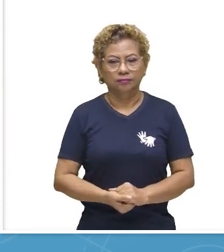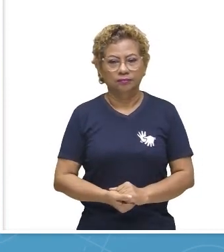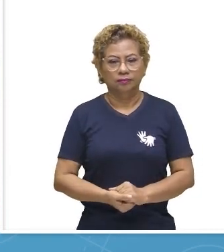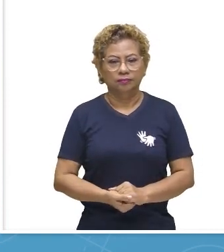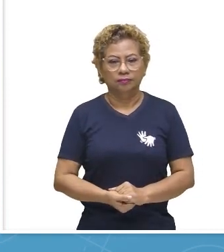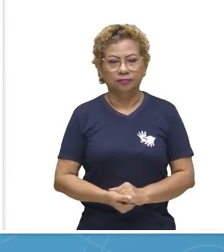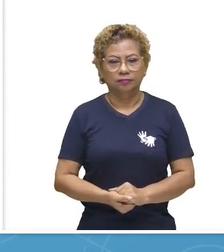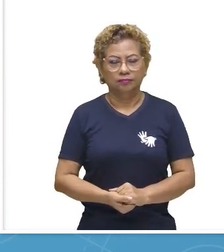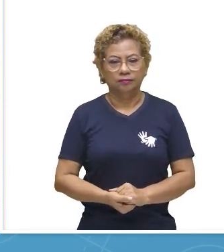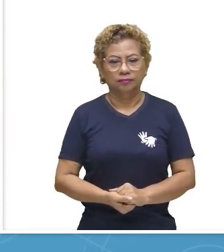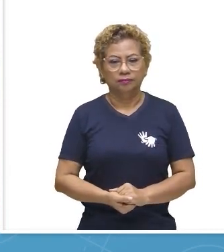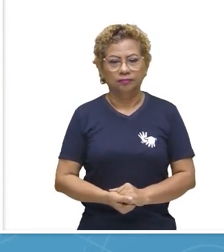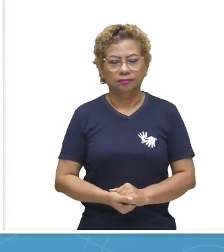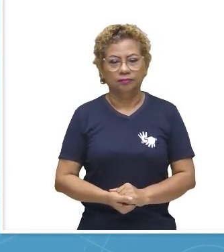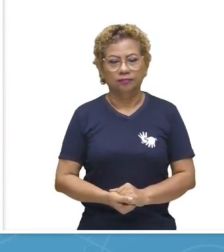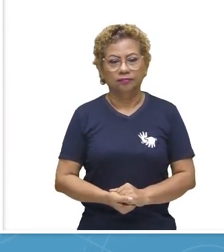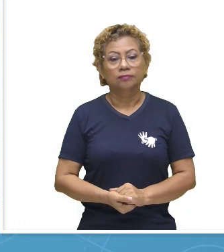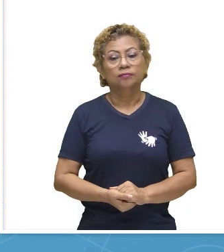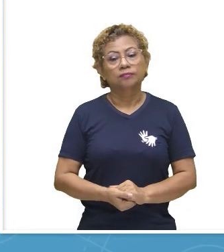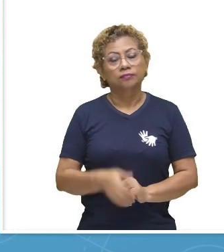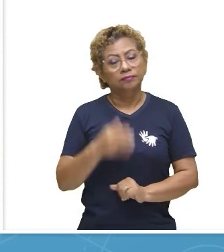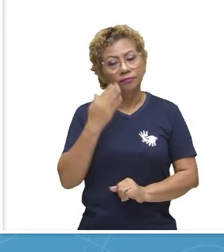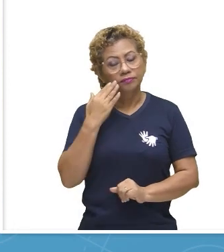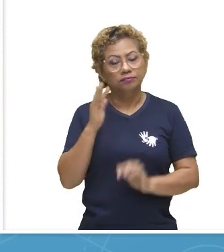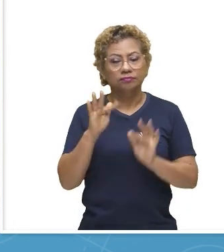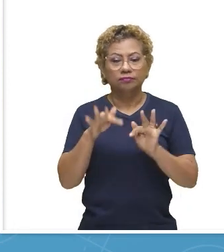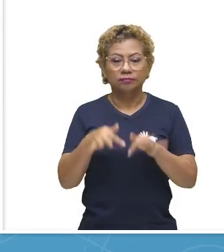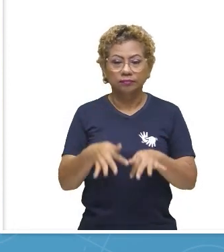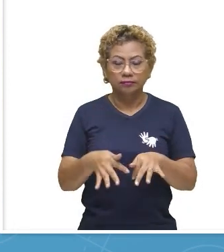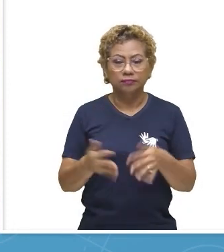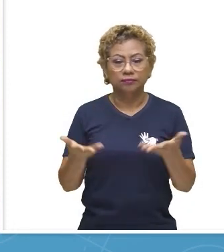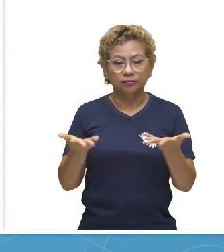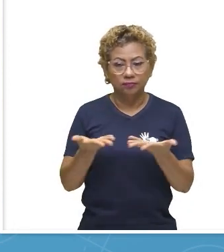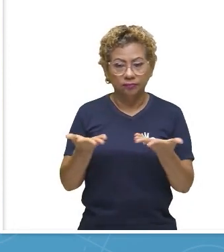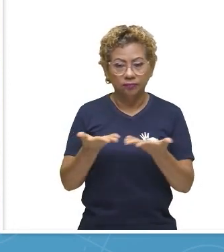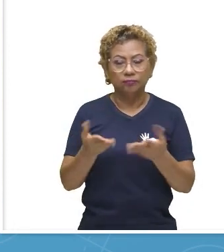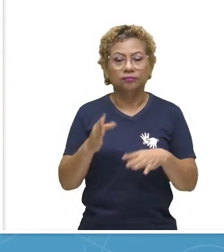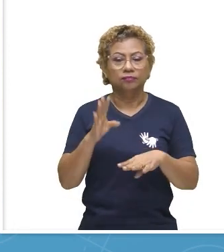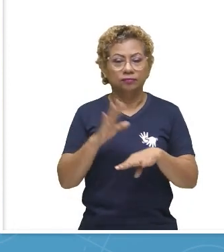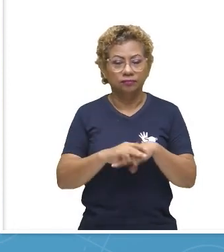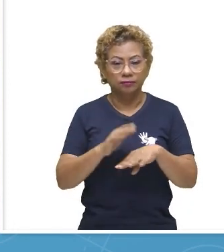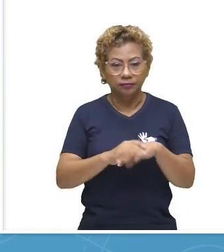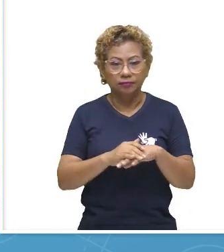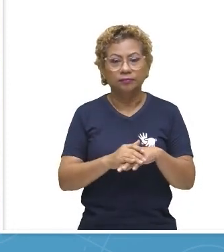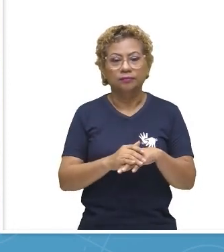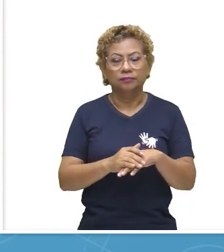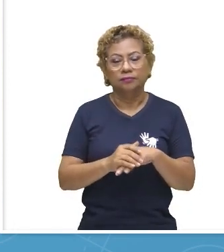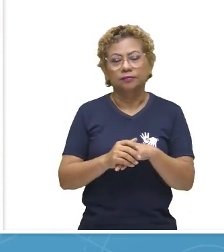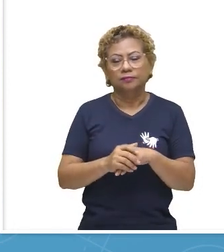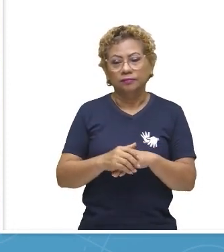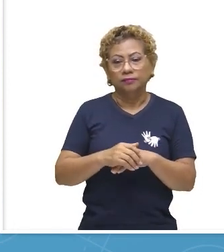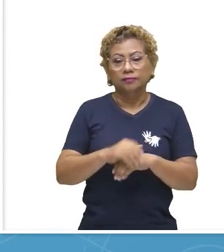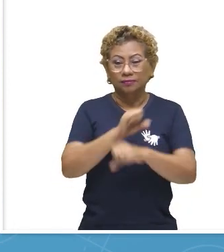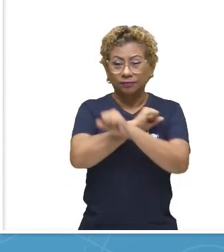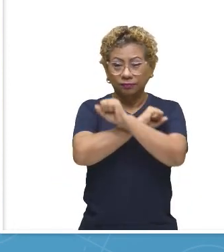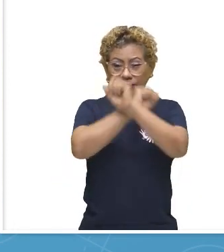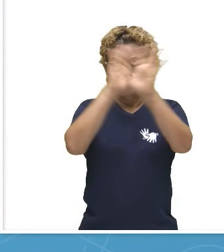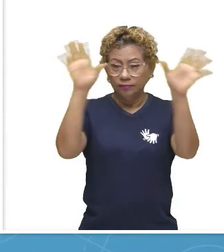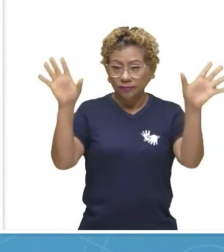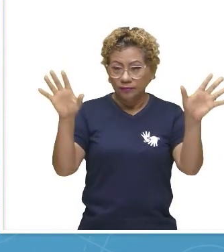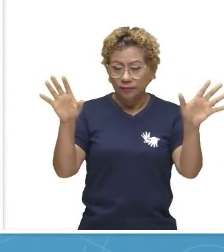bom? Aqueles que eu coloquei para vocês. Finalizamos então a nossa aula de hoje. Espero que vocês tenham compreendido um pouco desse